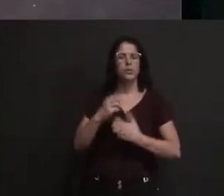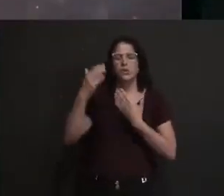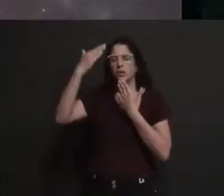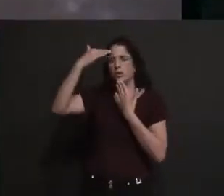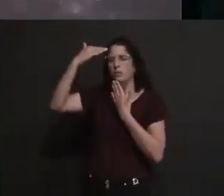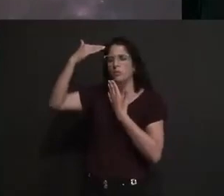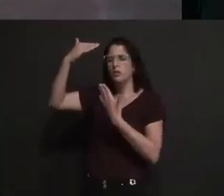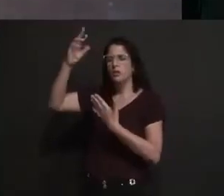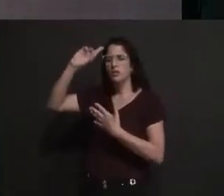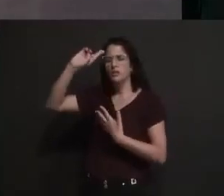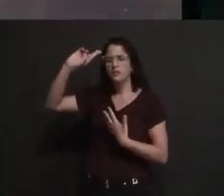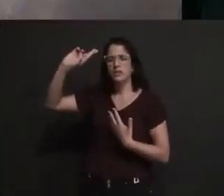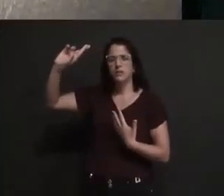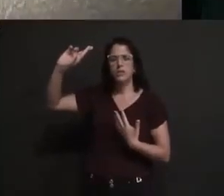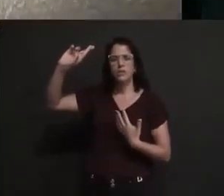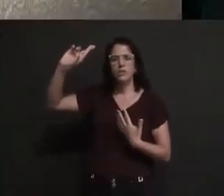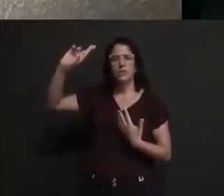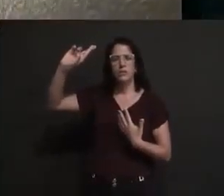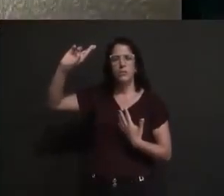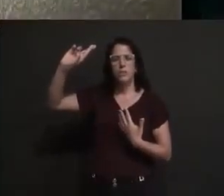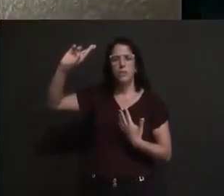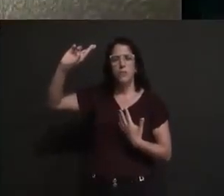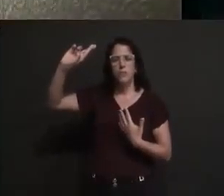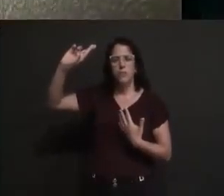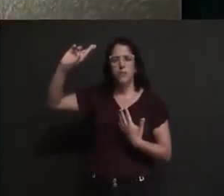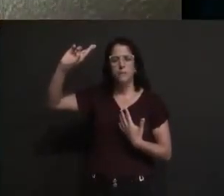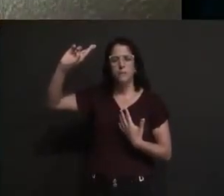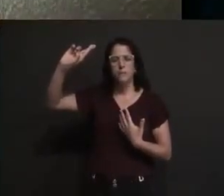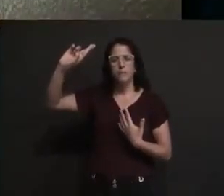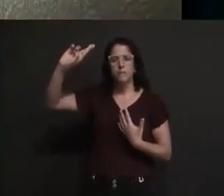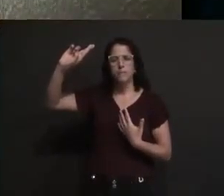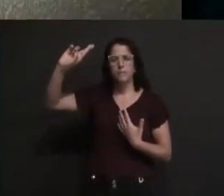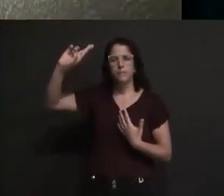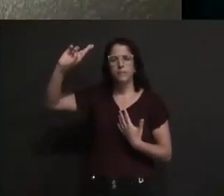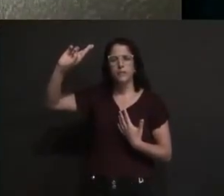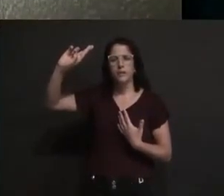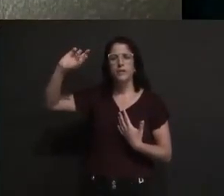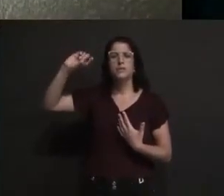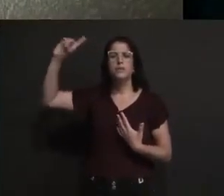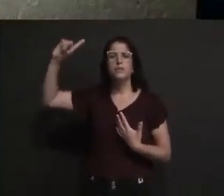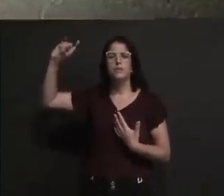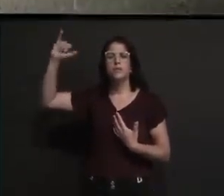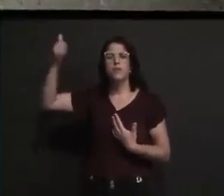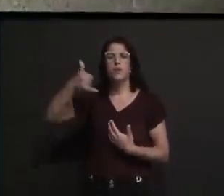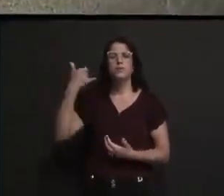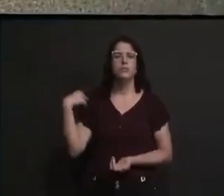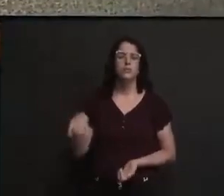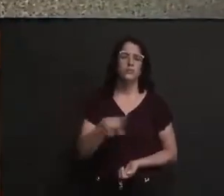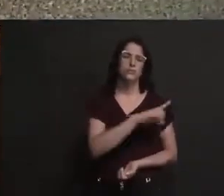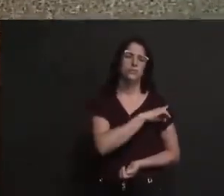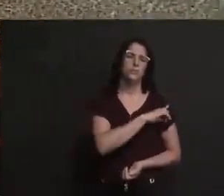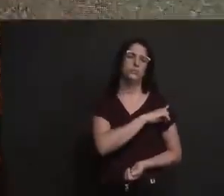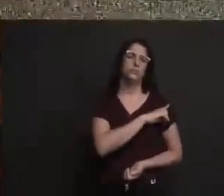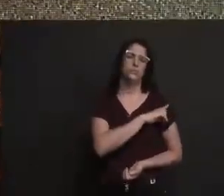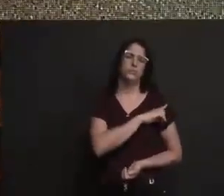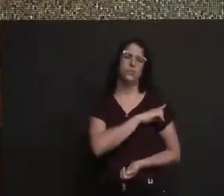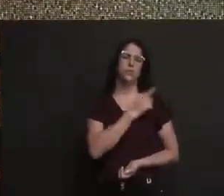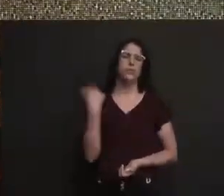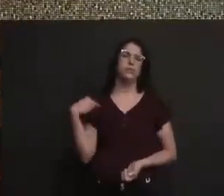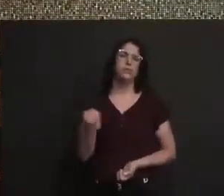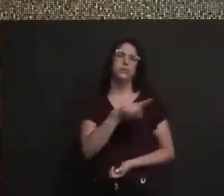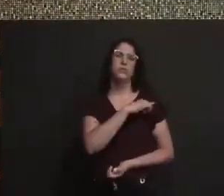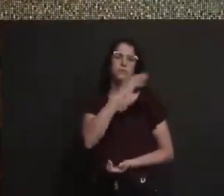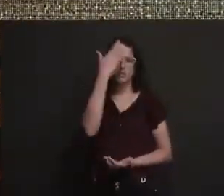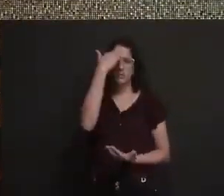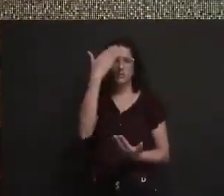Obrigado, Senhor, por o Senhor ter nos inspirado. E nós queremos, Pai,